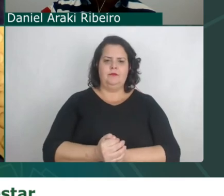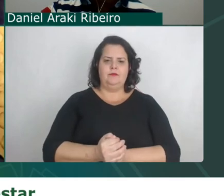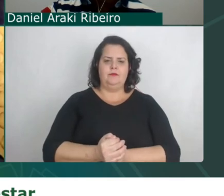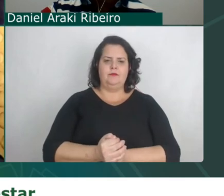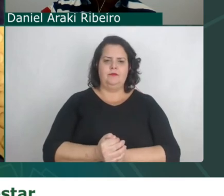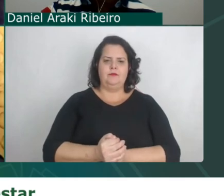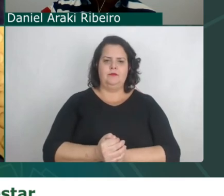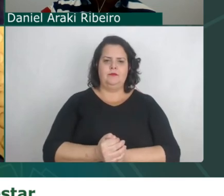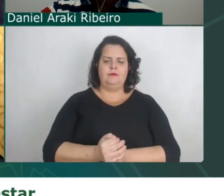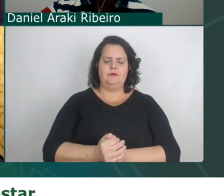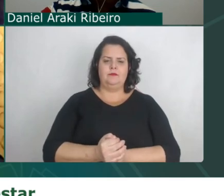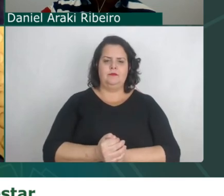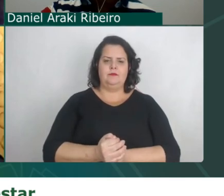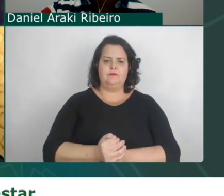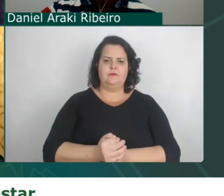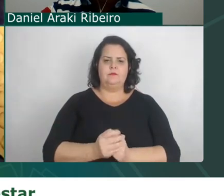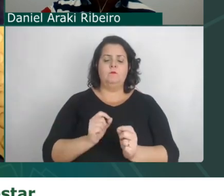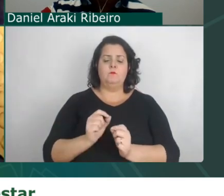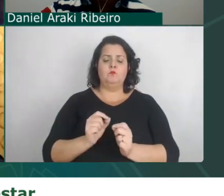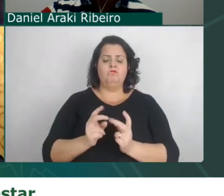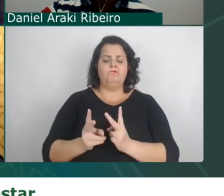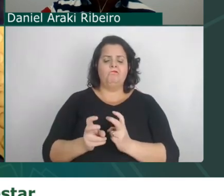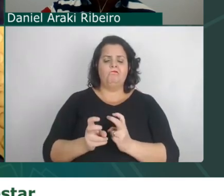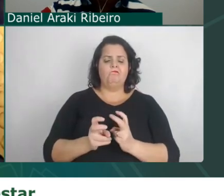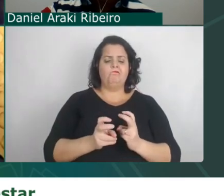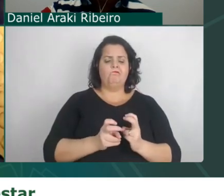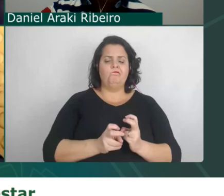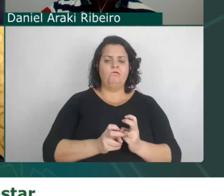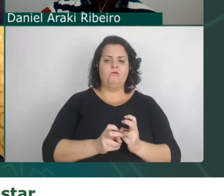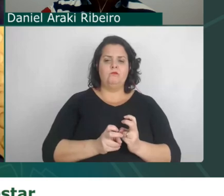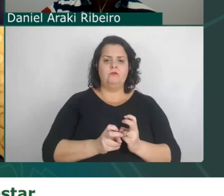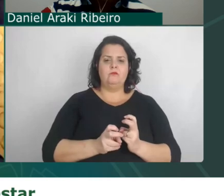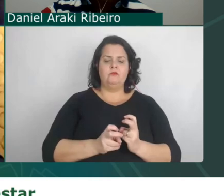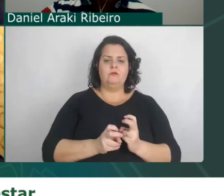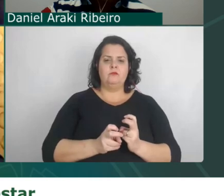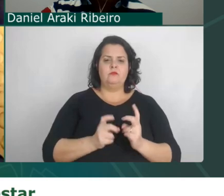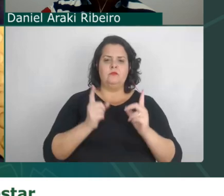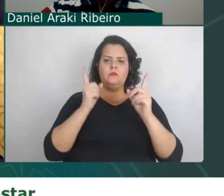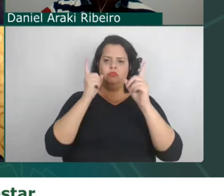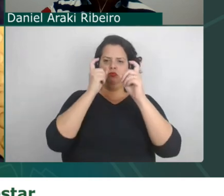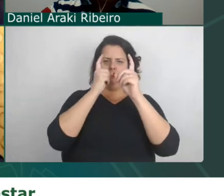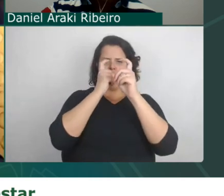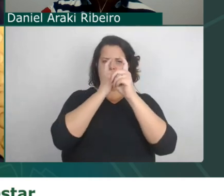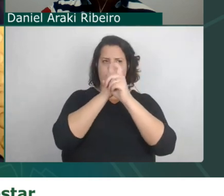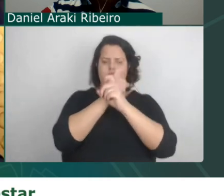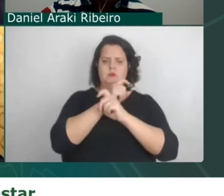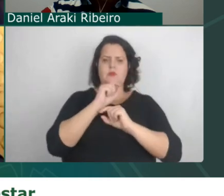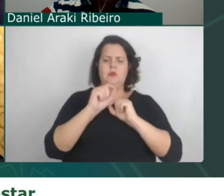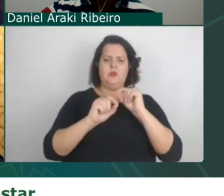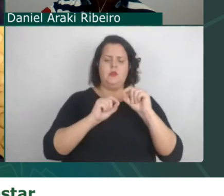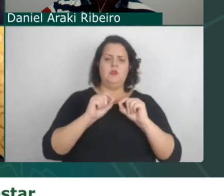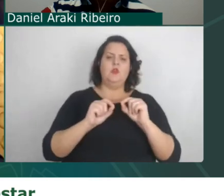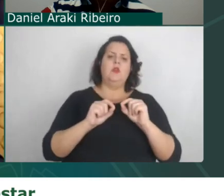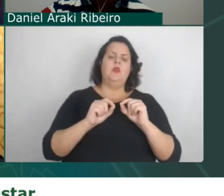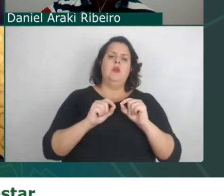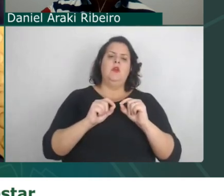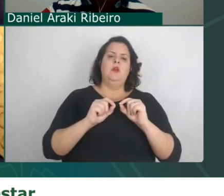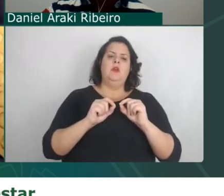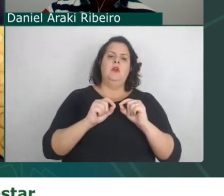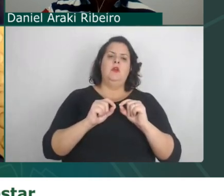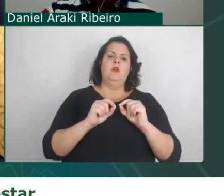eu percebo é que a gente tem a complexidade, ela vai do nosso sistema de tratamento